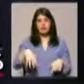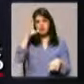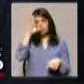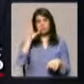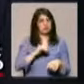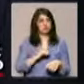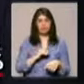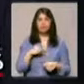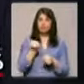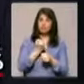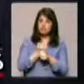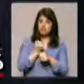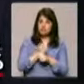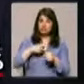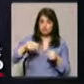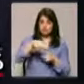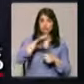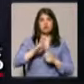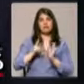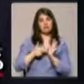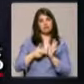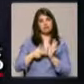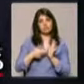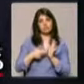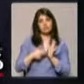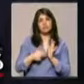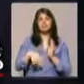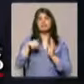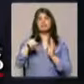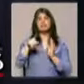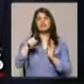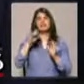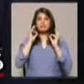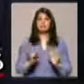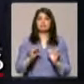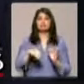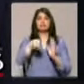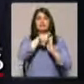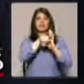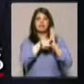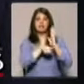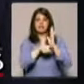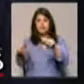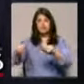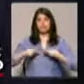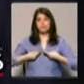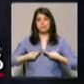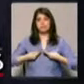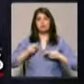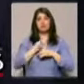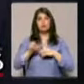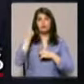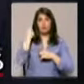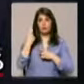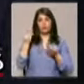competentes aguardam ainda que essa lista definitiva eh possa chegar uma vez que já ontem houve troca de